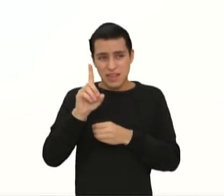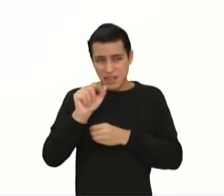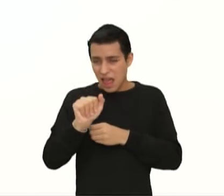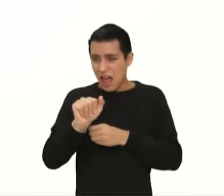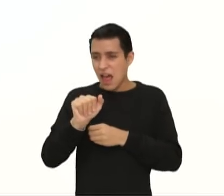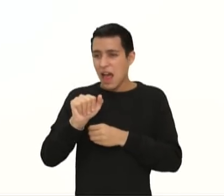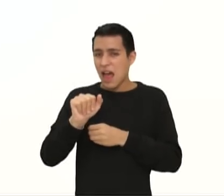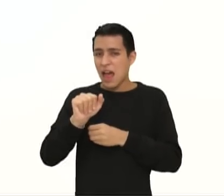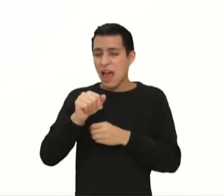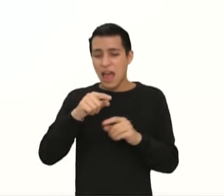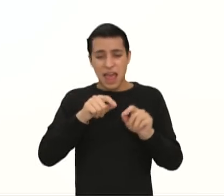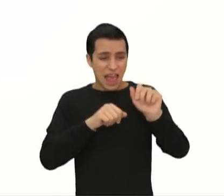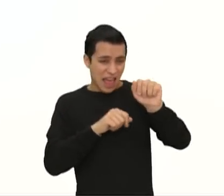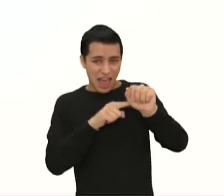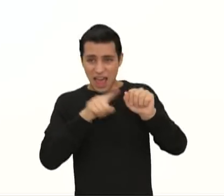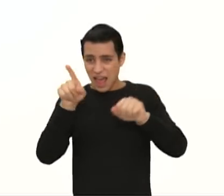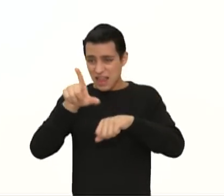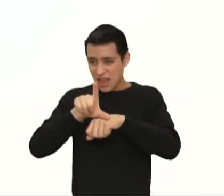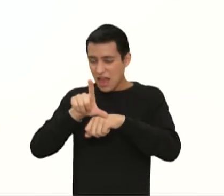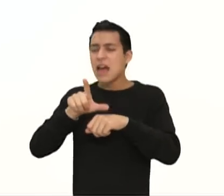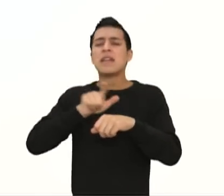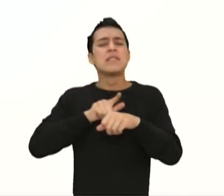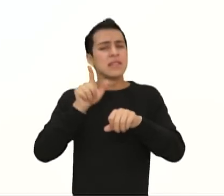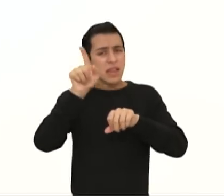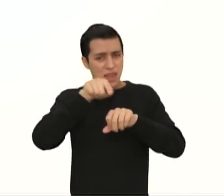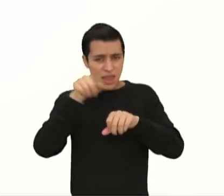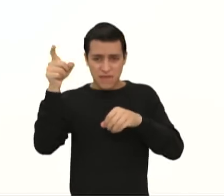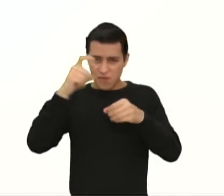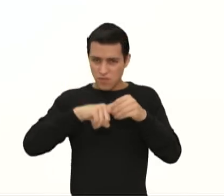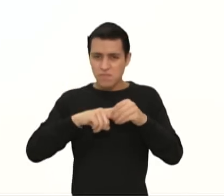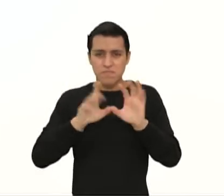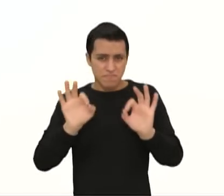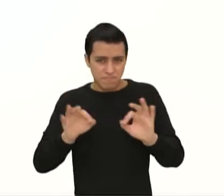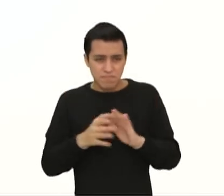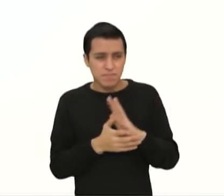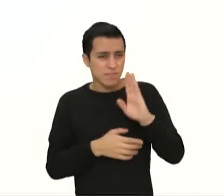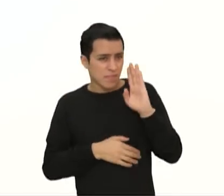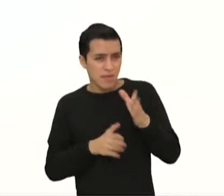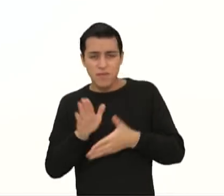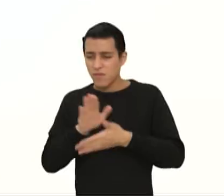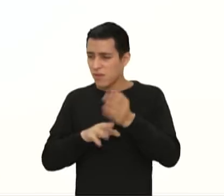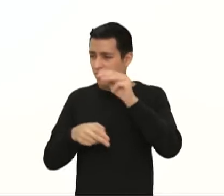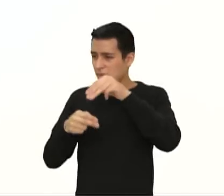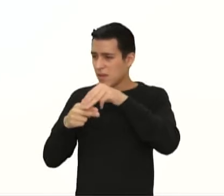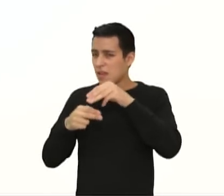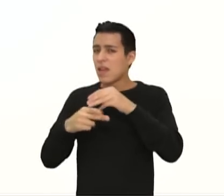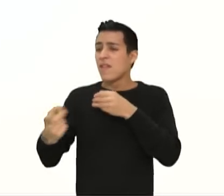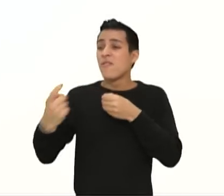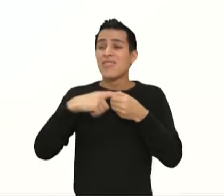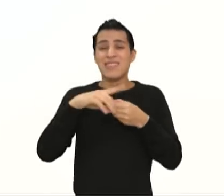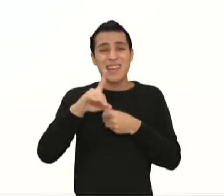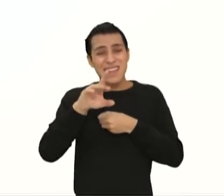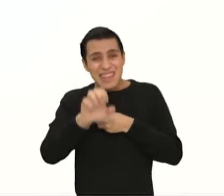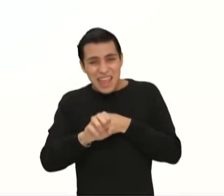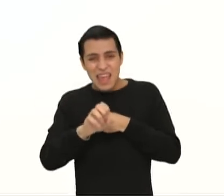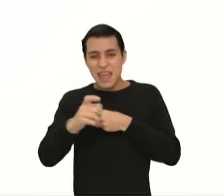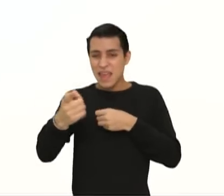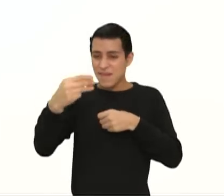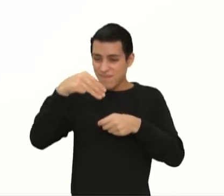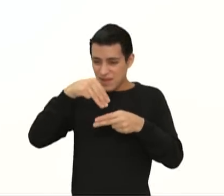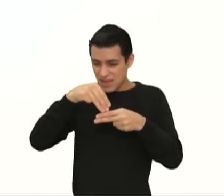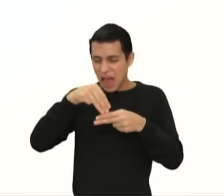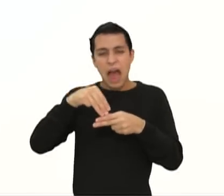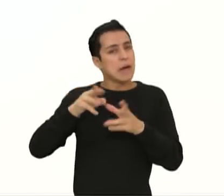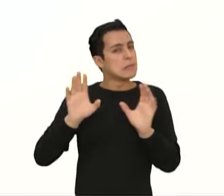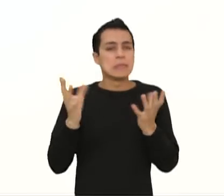artigo a Lapa, então ocorre a crase. Letra B. Fui a Maringá. Voltei de Maringá.